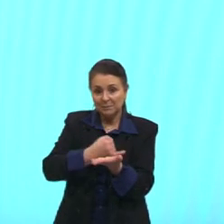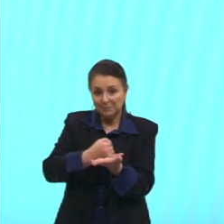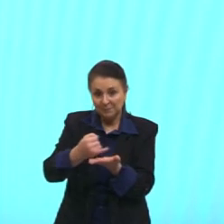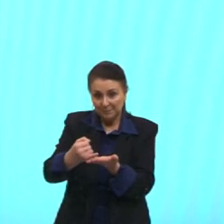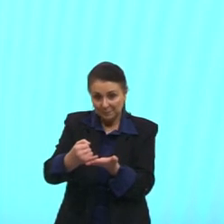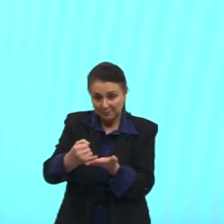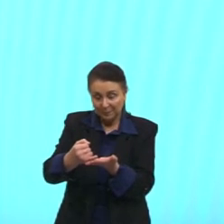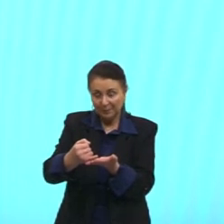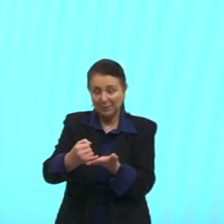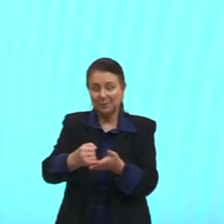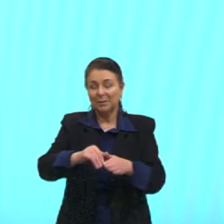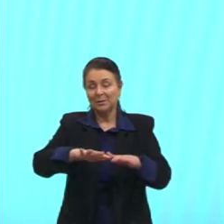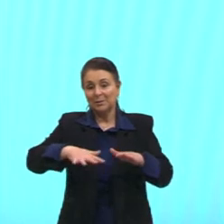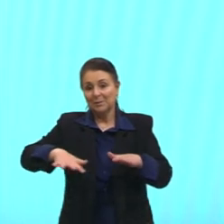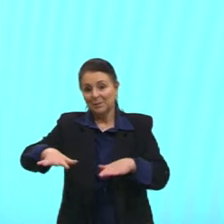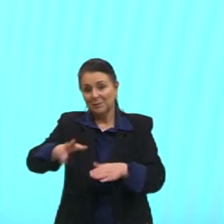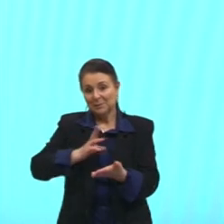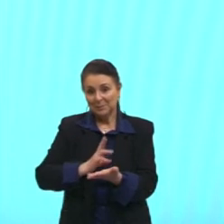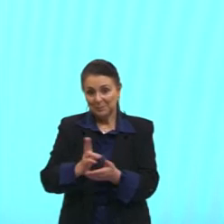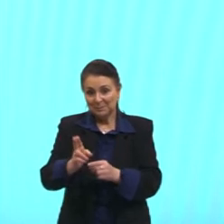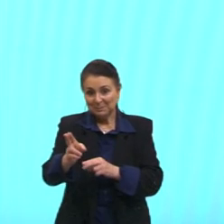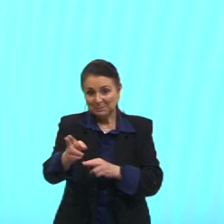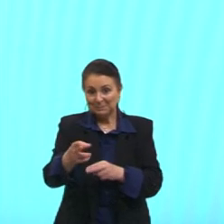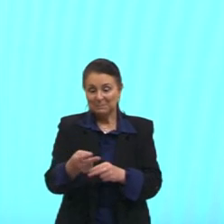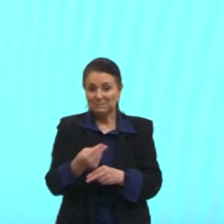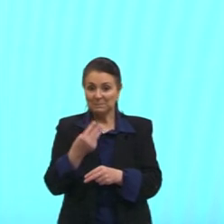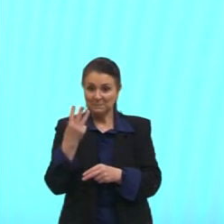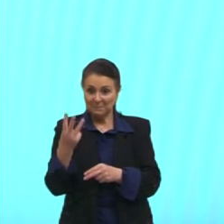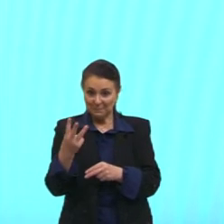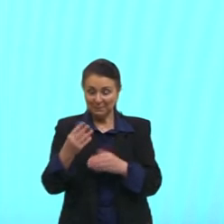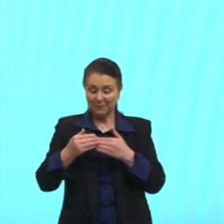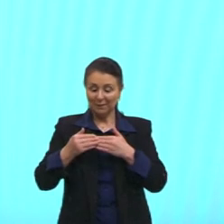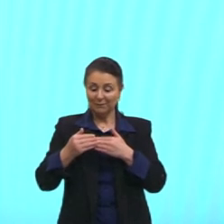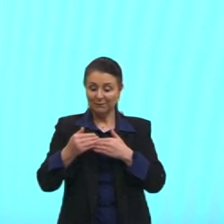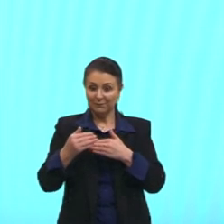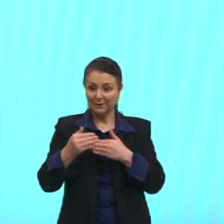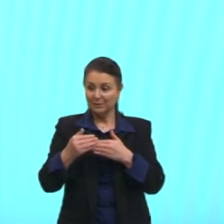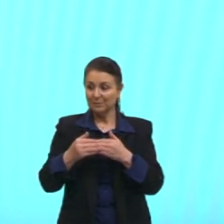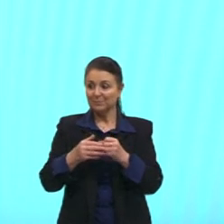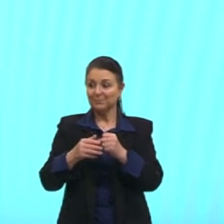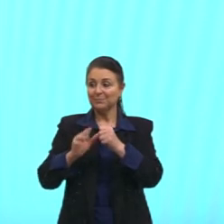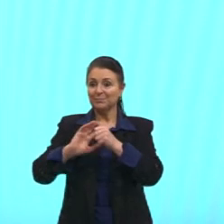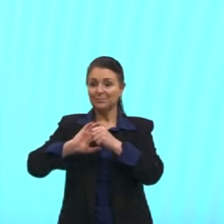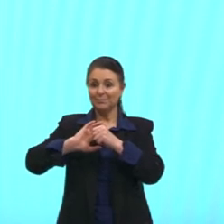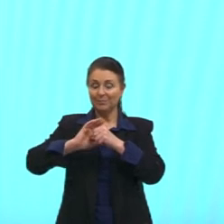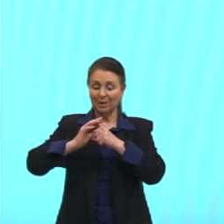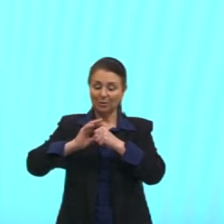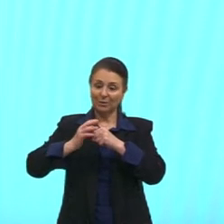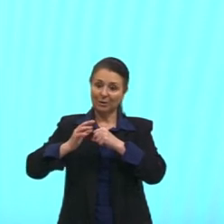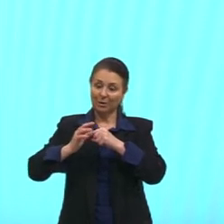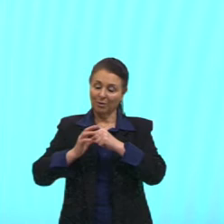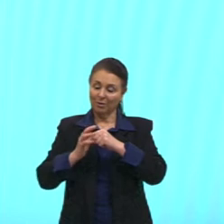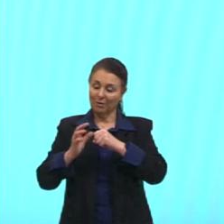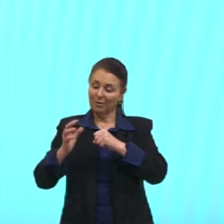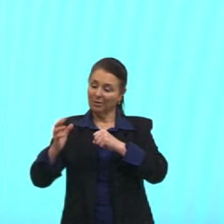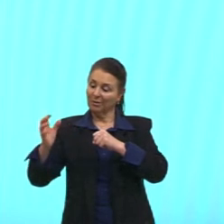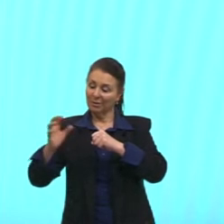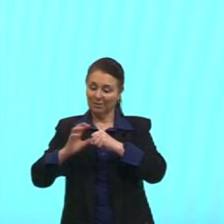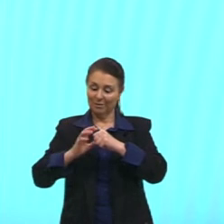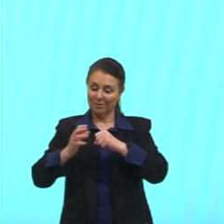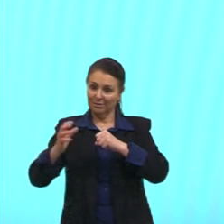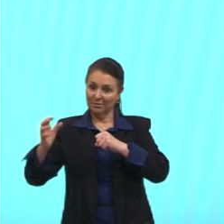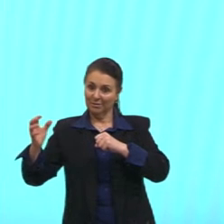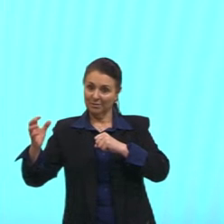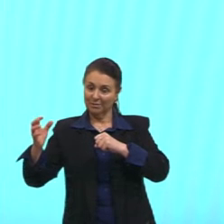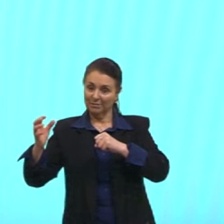continua, tá? Aqui a gente só desenhou três frentes de onda, mas ele vai continuar, certo? Então, é isso que quer dizer o princípio de Huygens. Esse movimento,